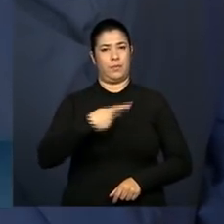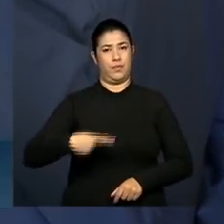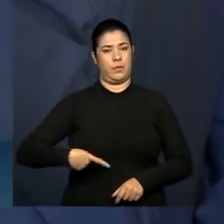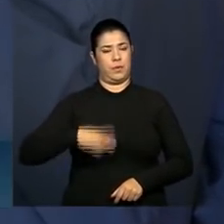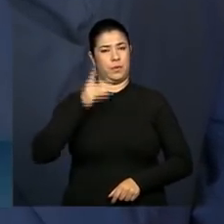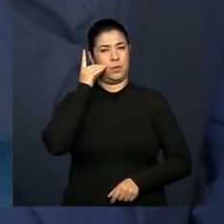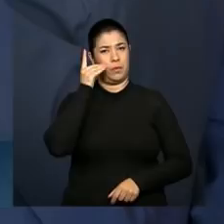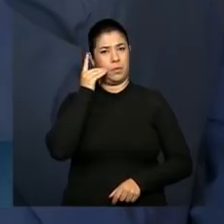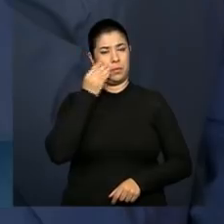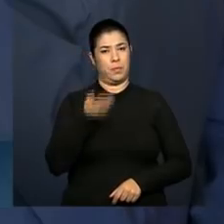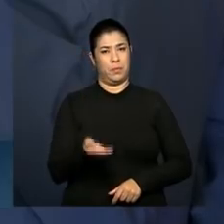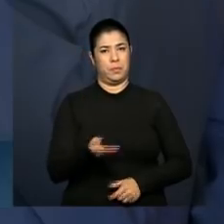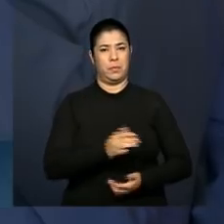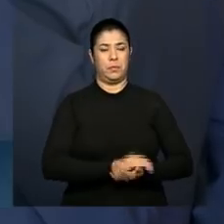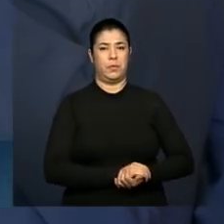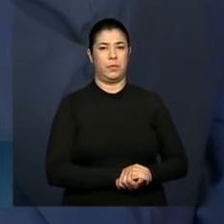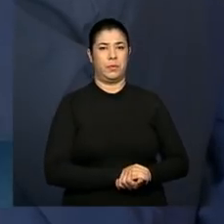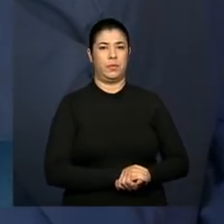Rousseff.